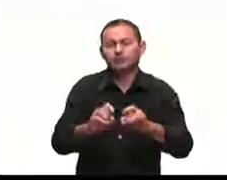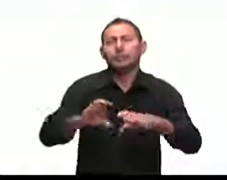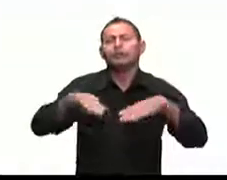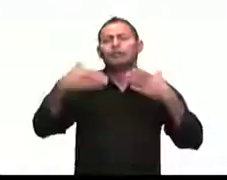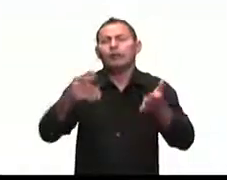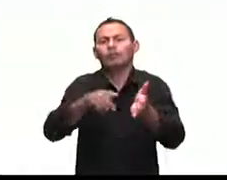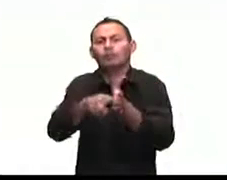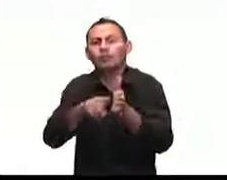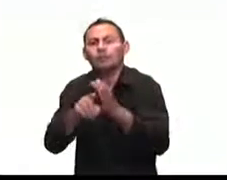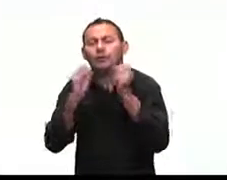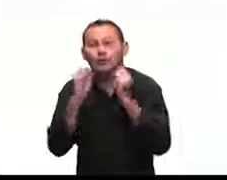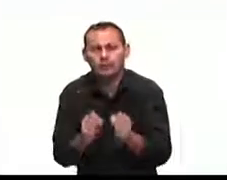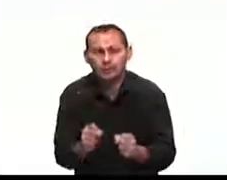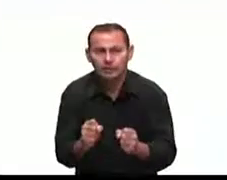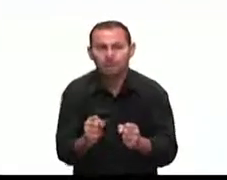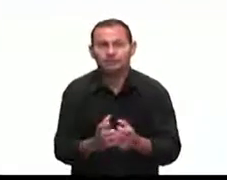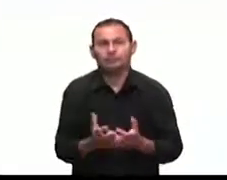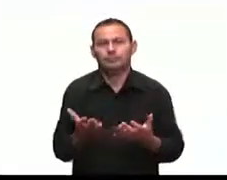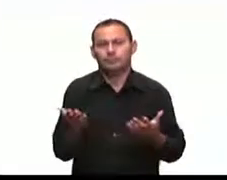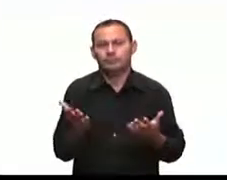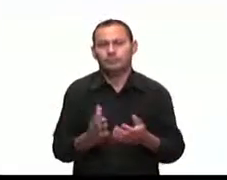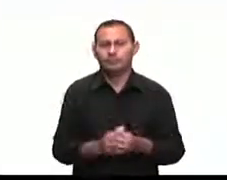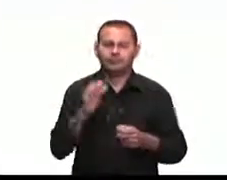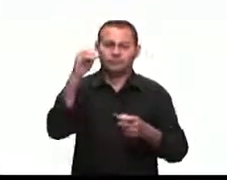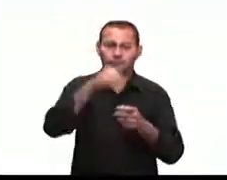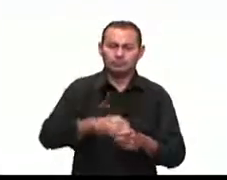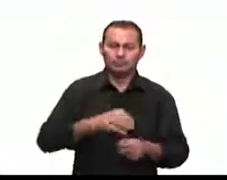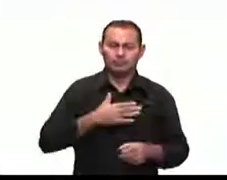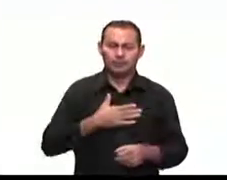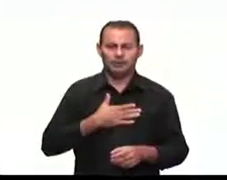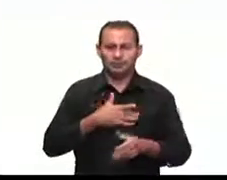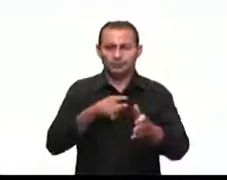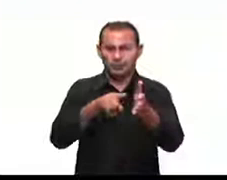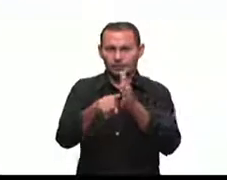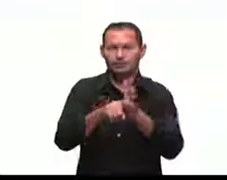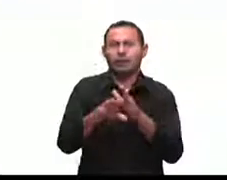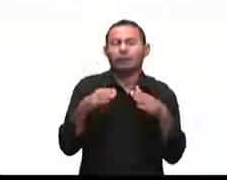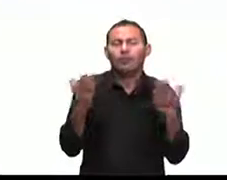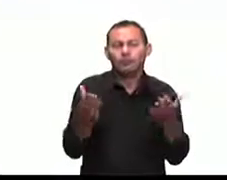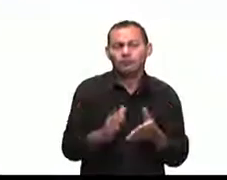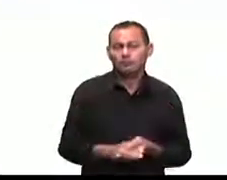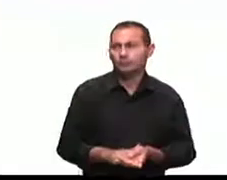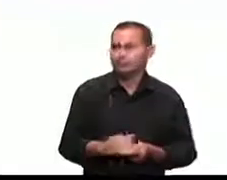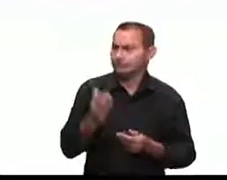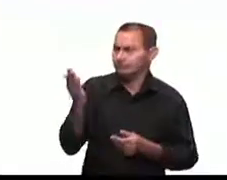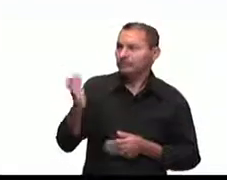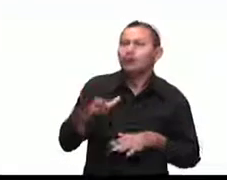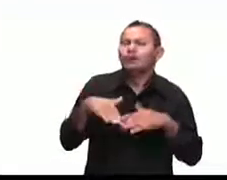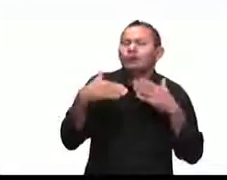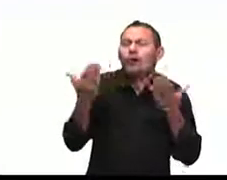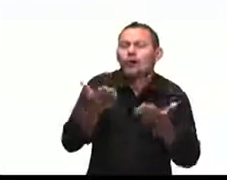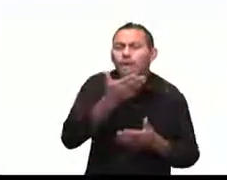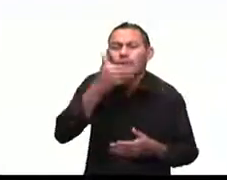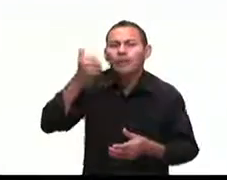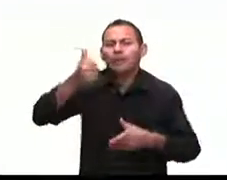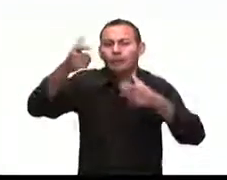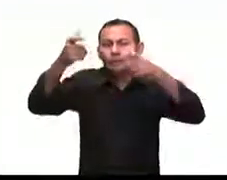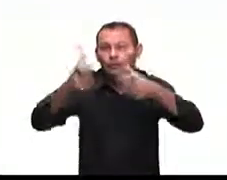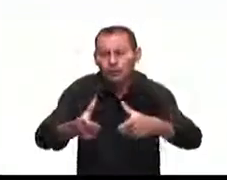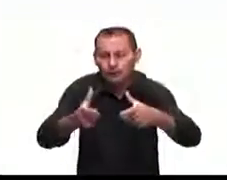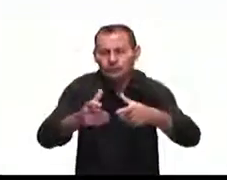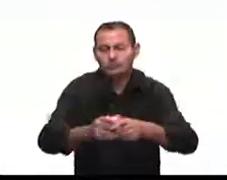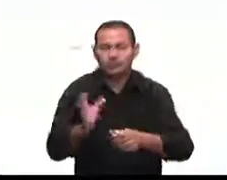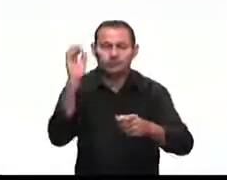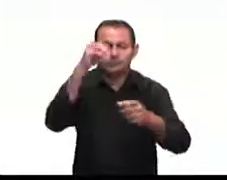quais perguntas poderiam, né, então, caber no meu questionário? Olha só, qual seria o melhor local